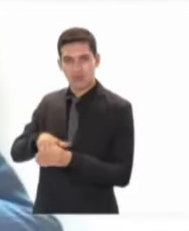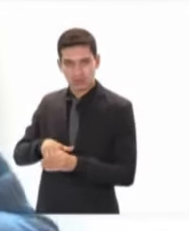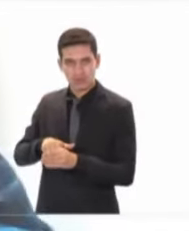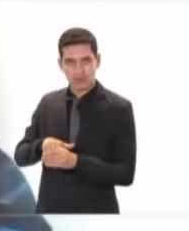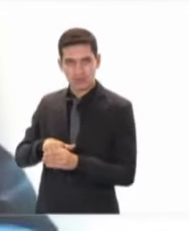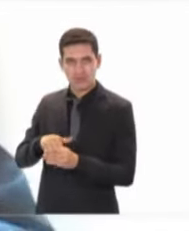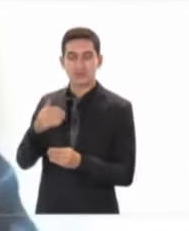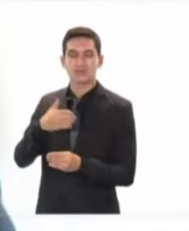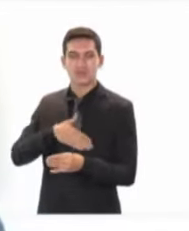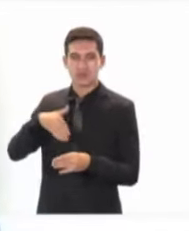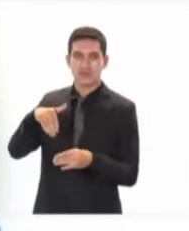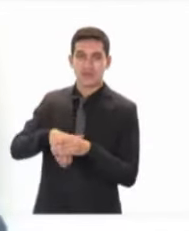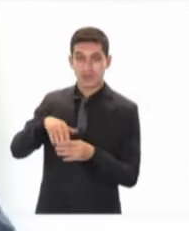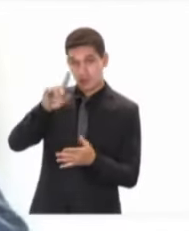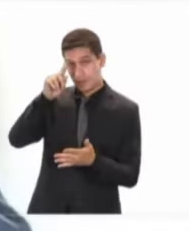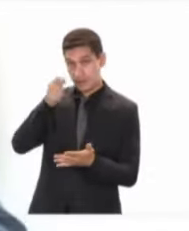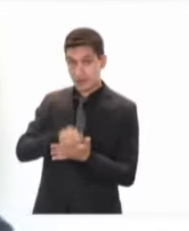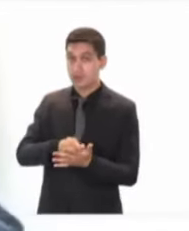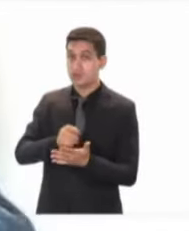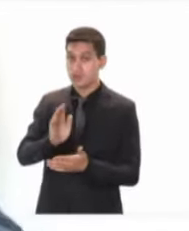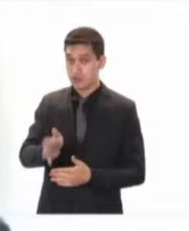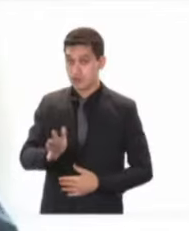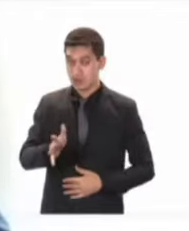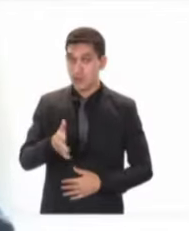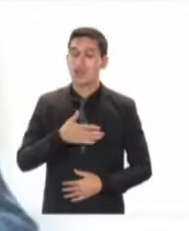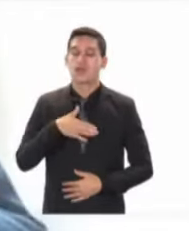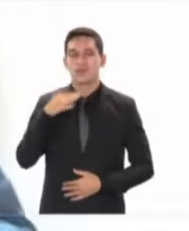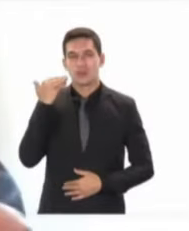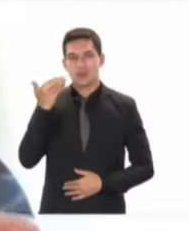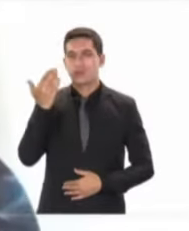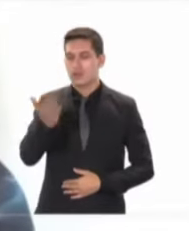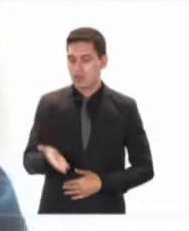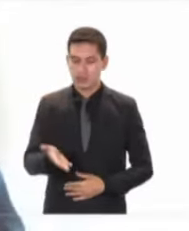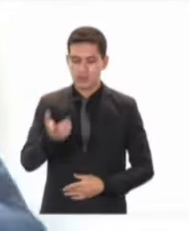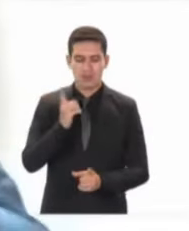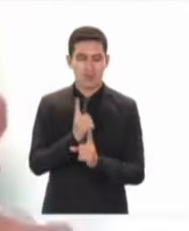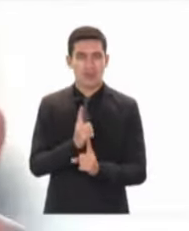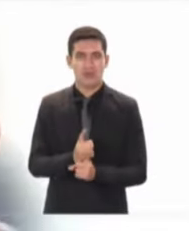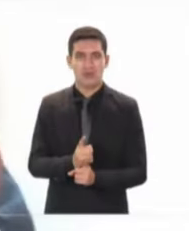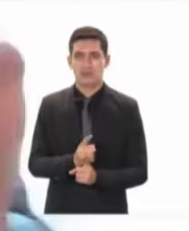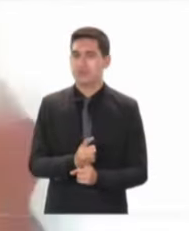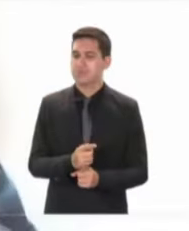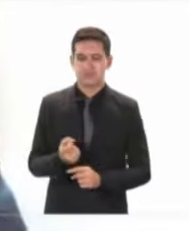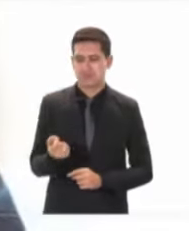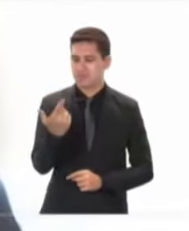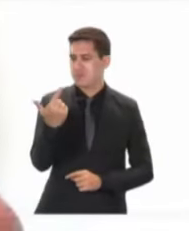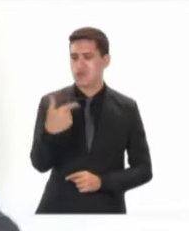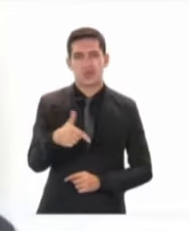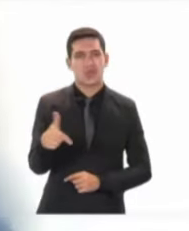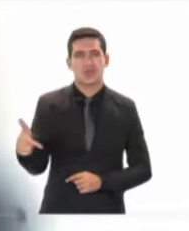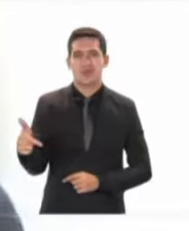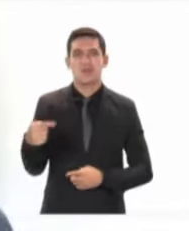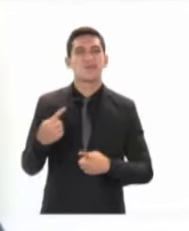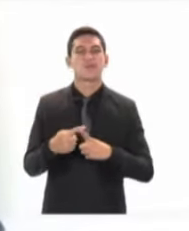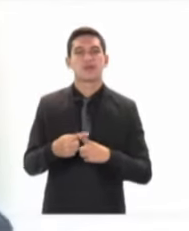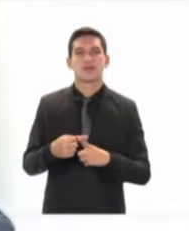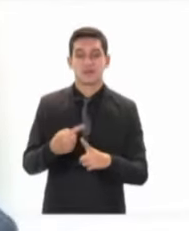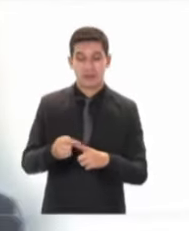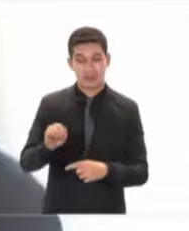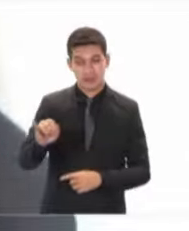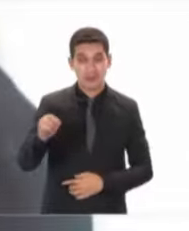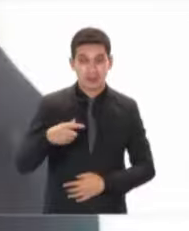no meu voto, né, na decisão e no voto, eu entendo que esse distinguish não existe. Por quê? Porque se